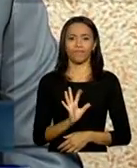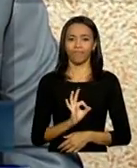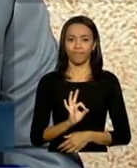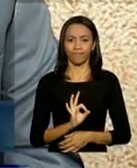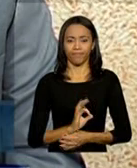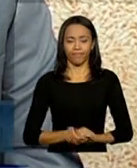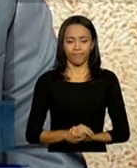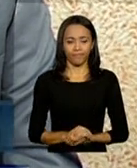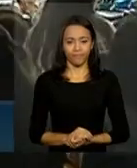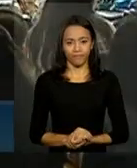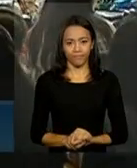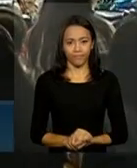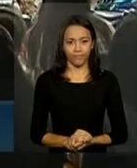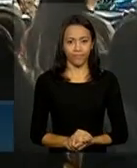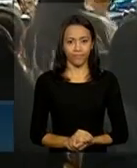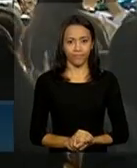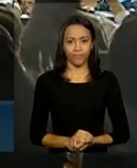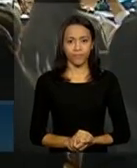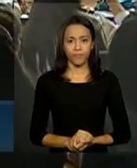Pergunta